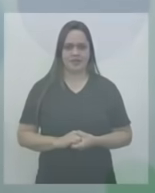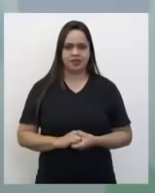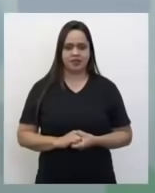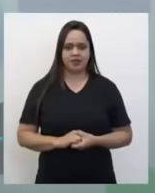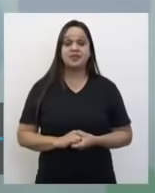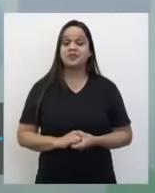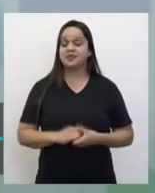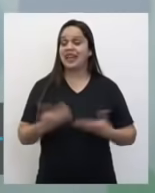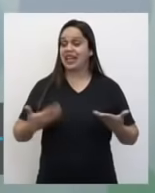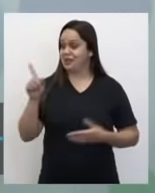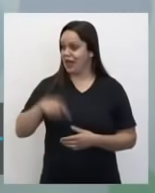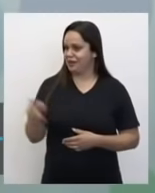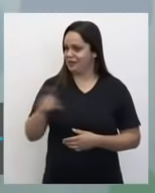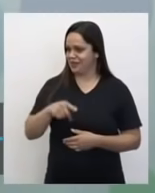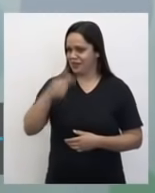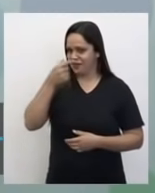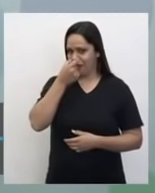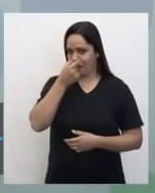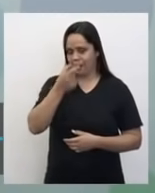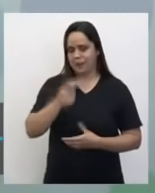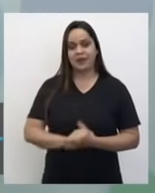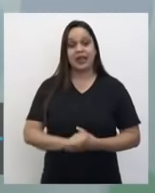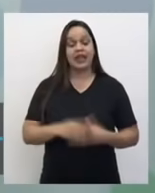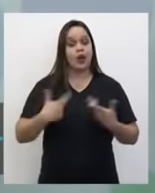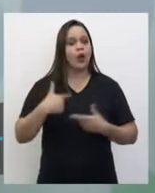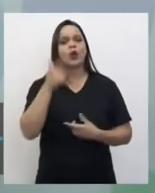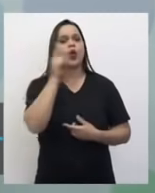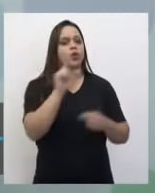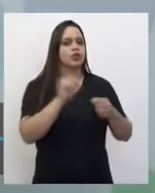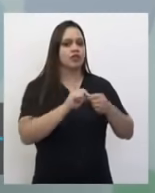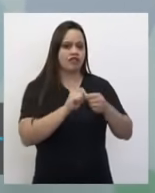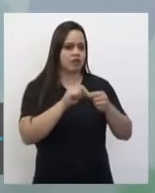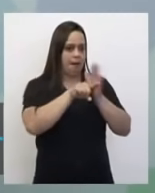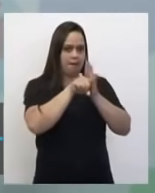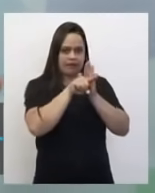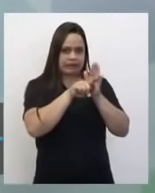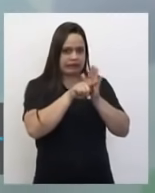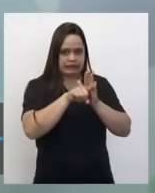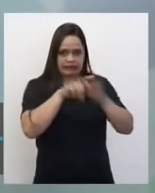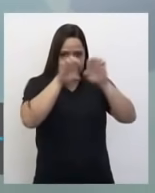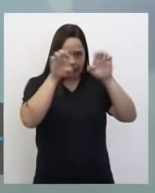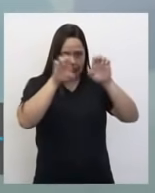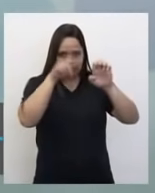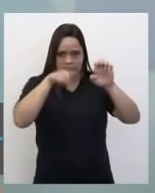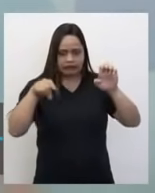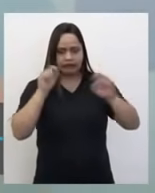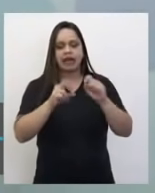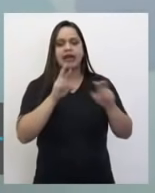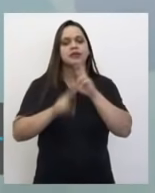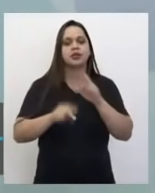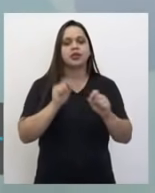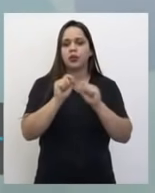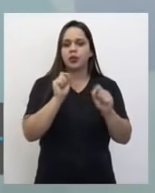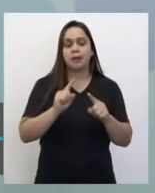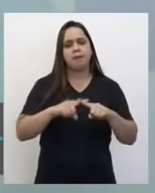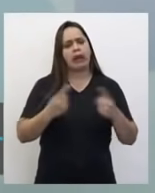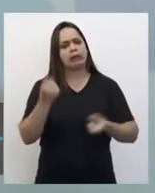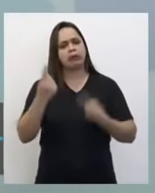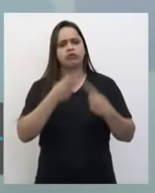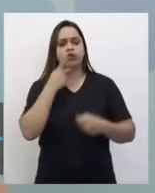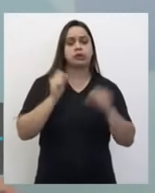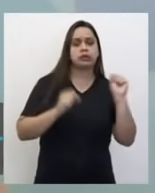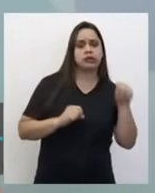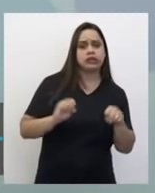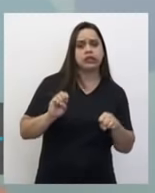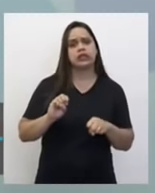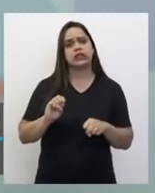Isso aí, Fabi. Olha, eu não consegui fazer uma estatística aqui de quem respondeu o que aqui, não. Tá, mas alguns falaram sim, outros